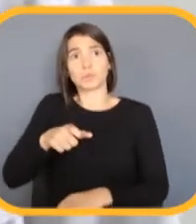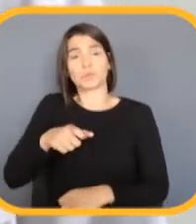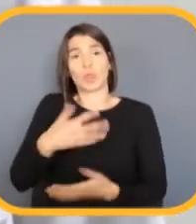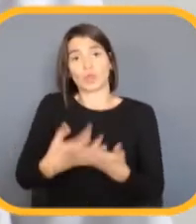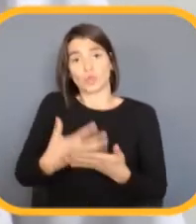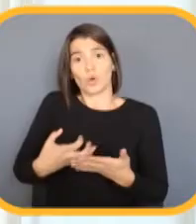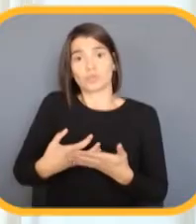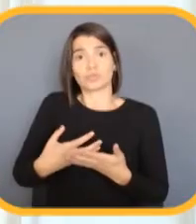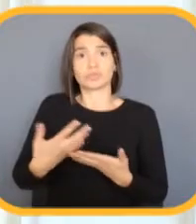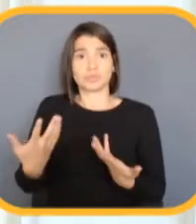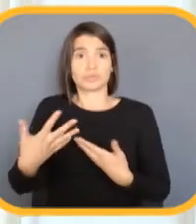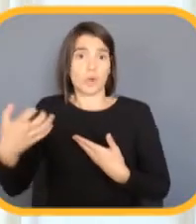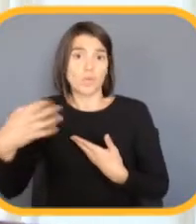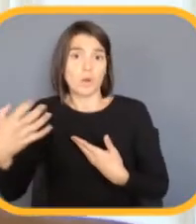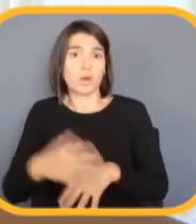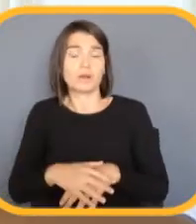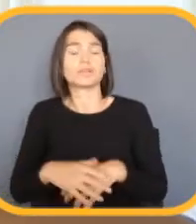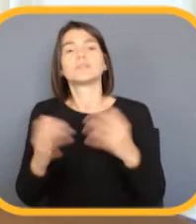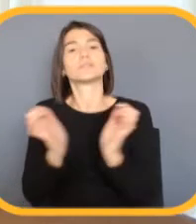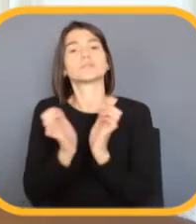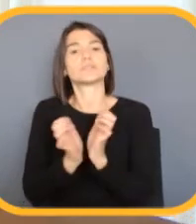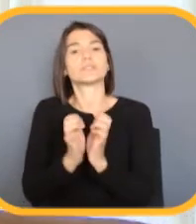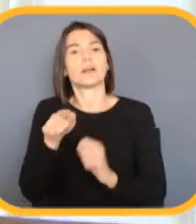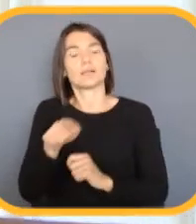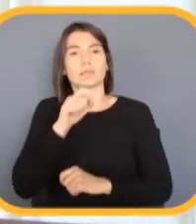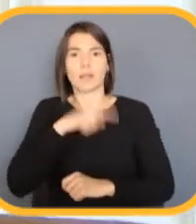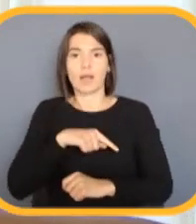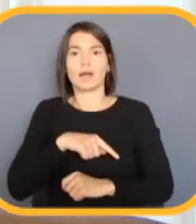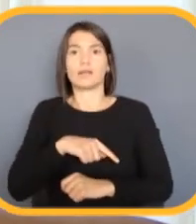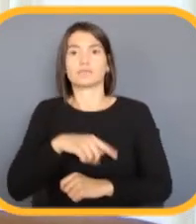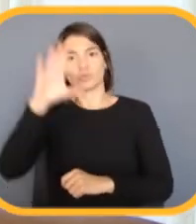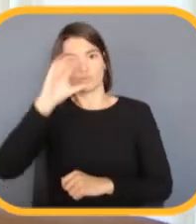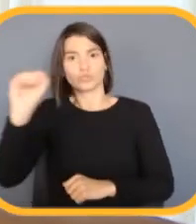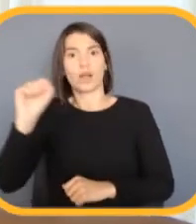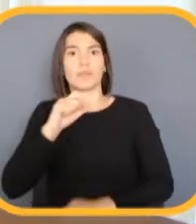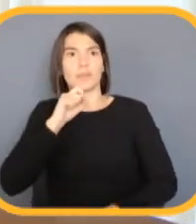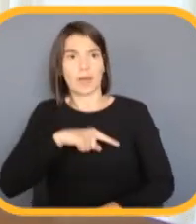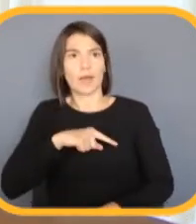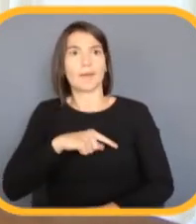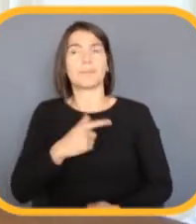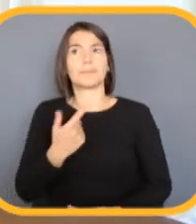os descontos. A Segurança Social é um mecanismo que nos permite, ou que permite ao Estado,